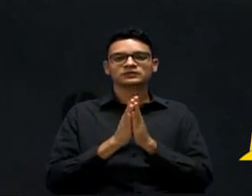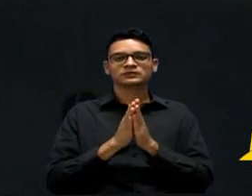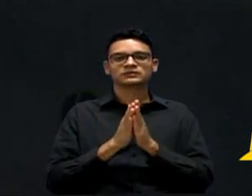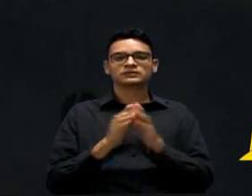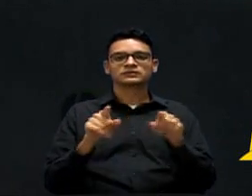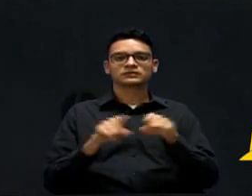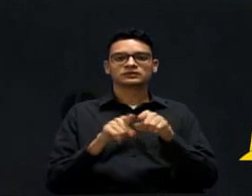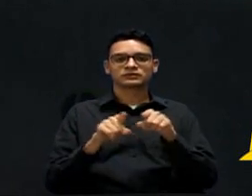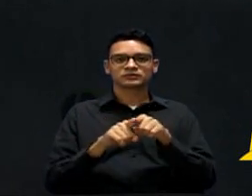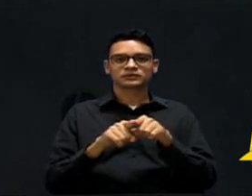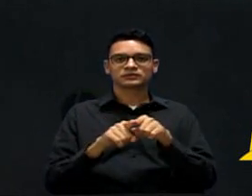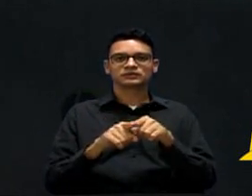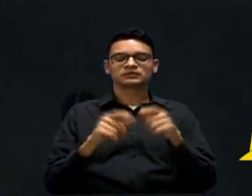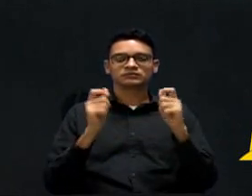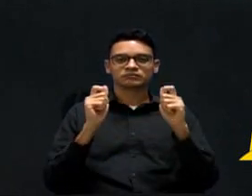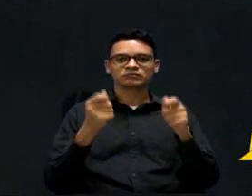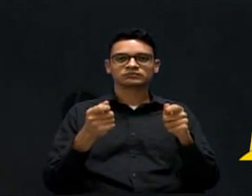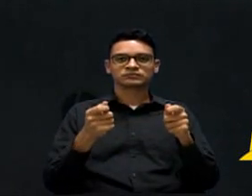também entregar.